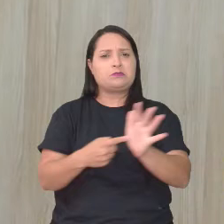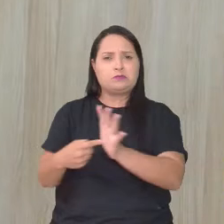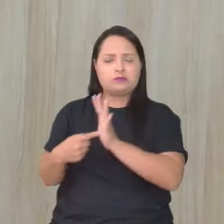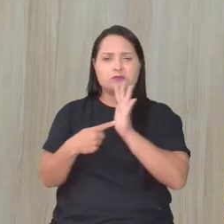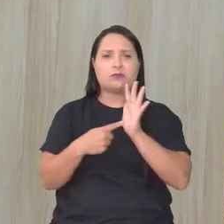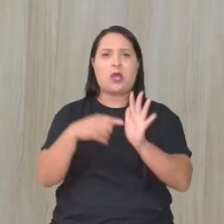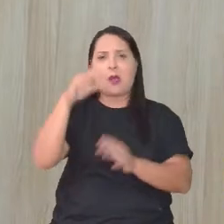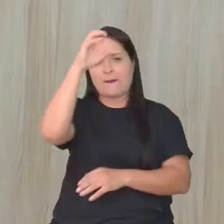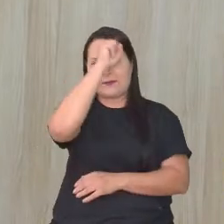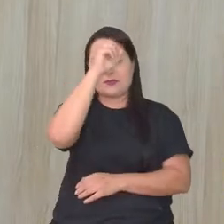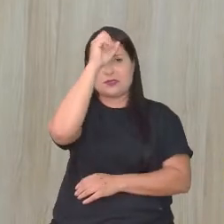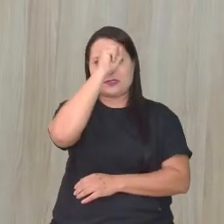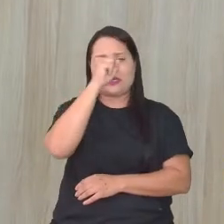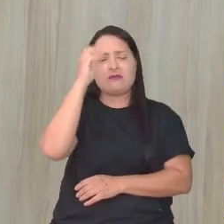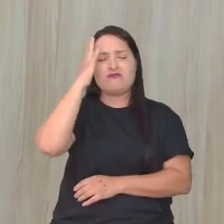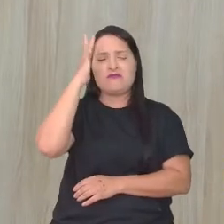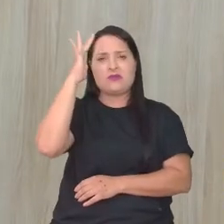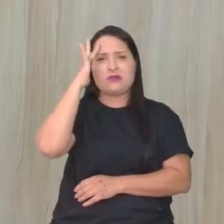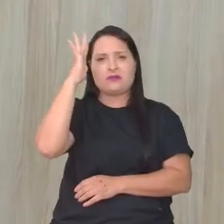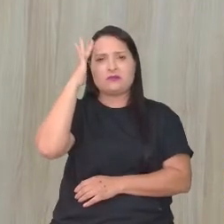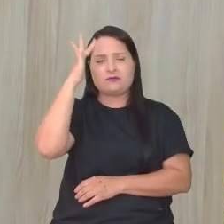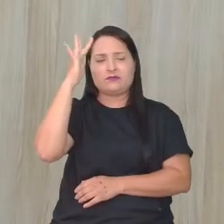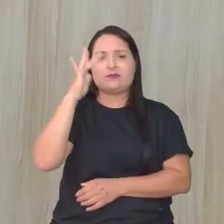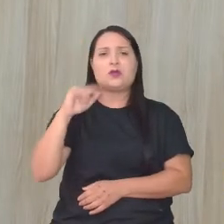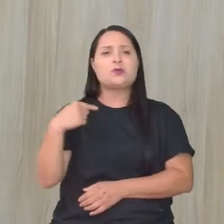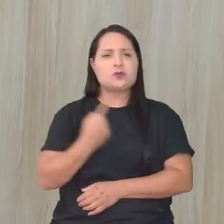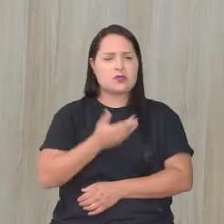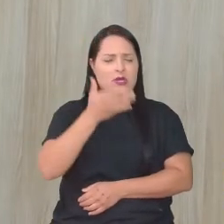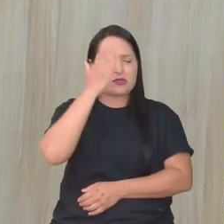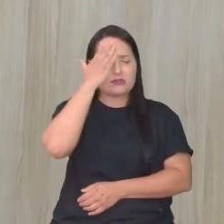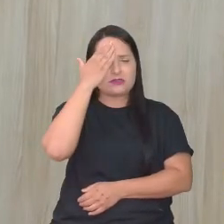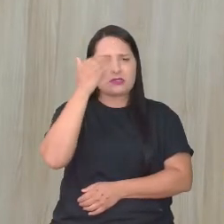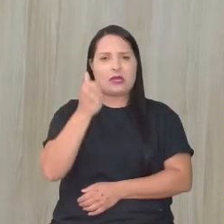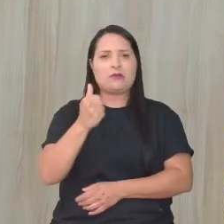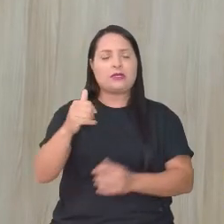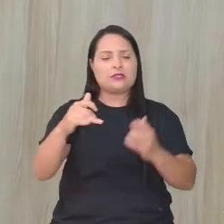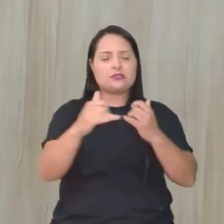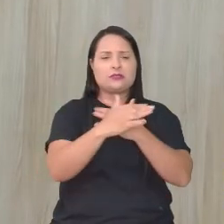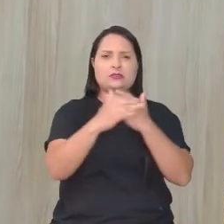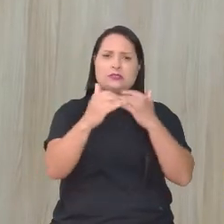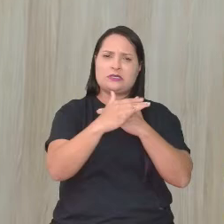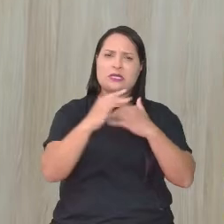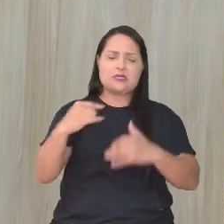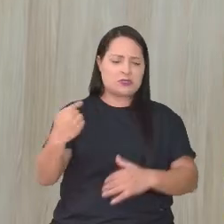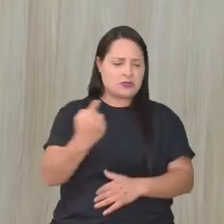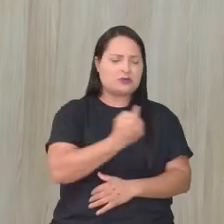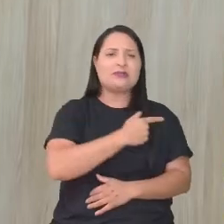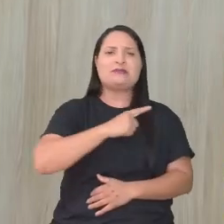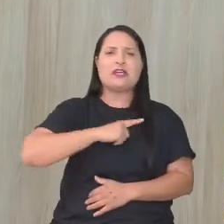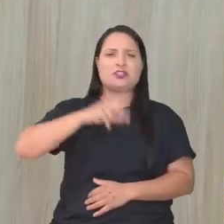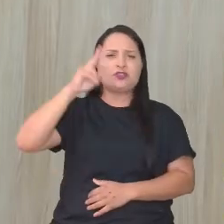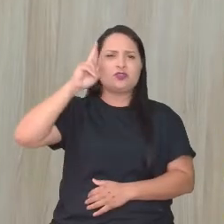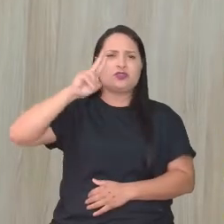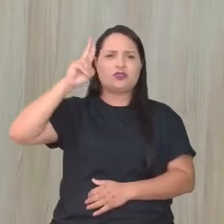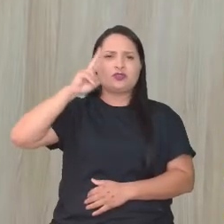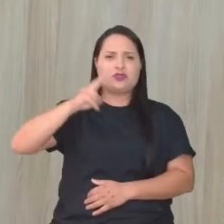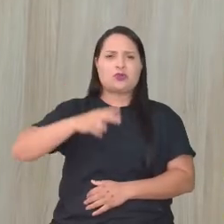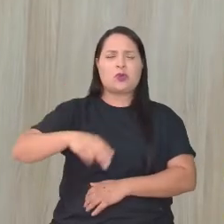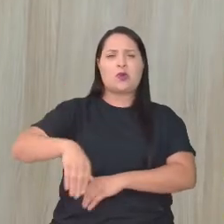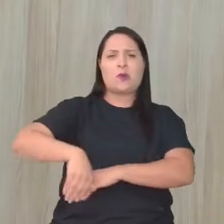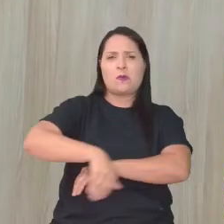possa refletir. E a gente sabe, né, que a nossa cidade tem muitas histórias nos becos,